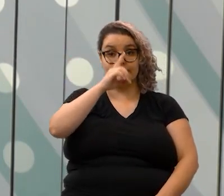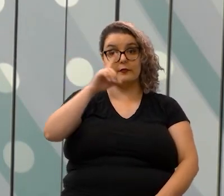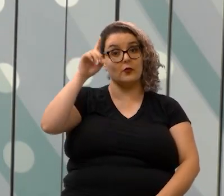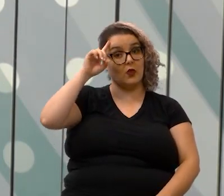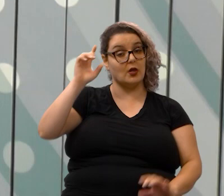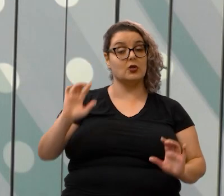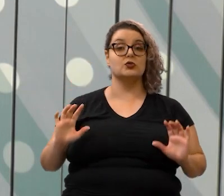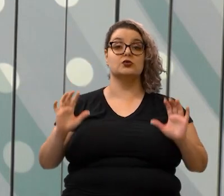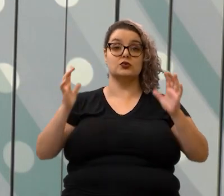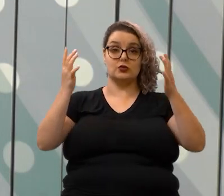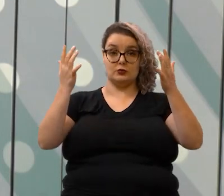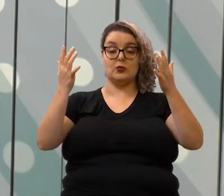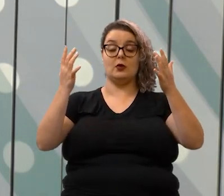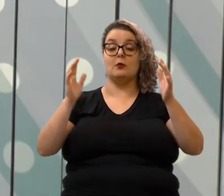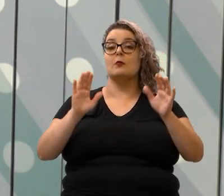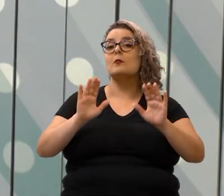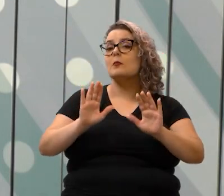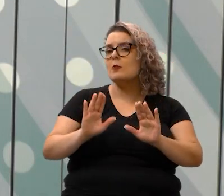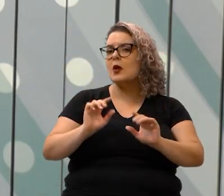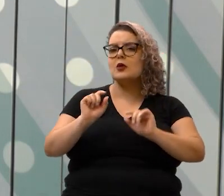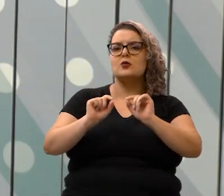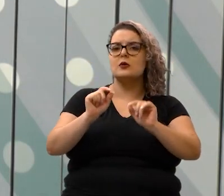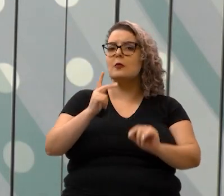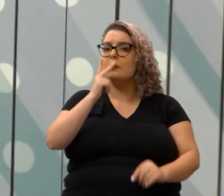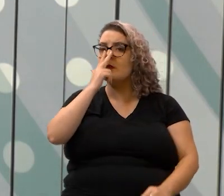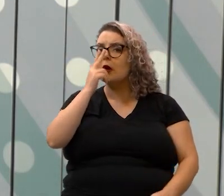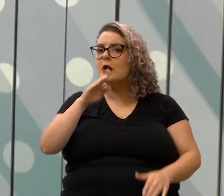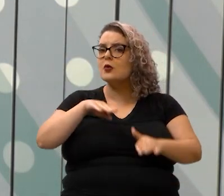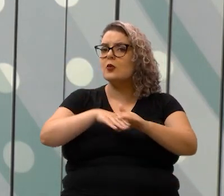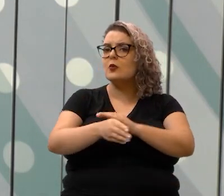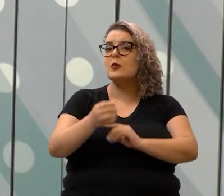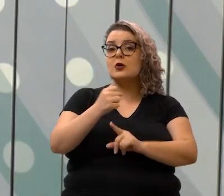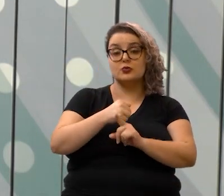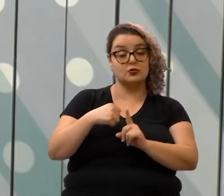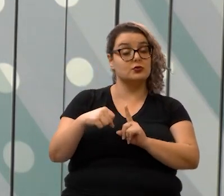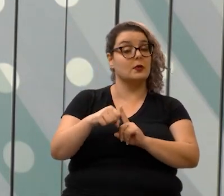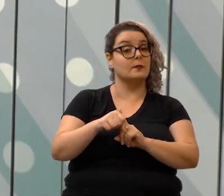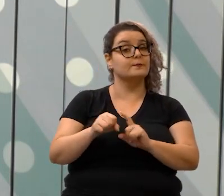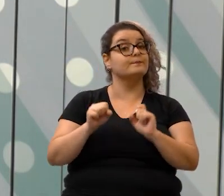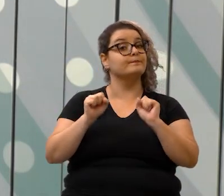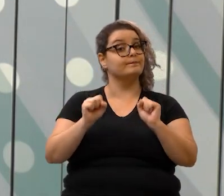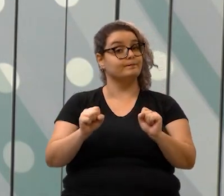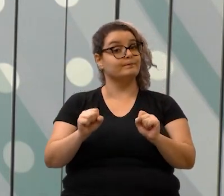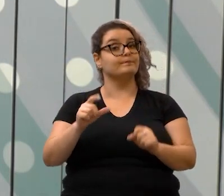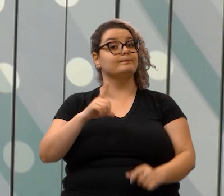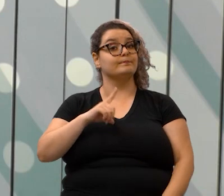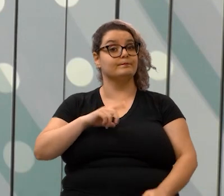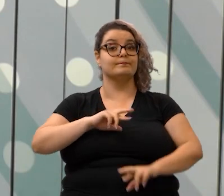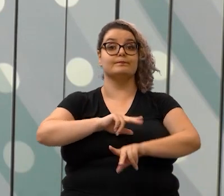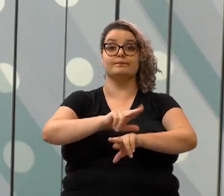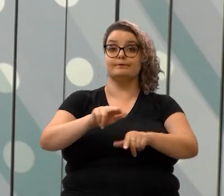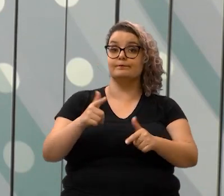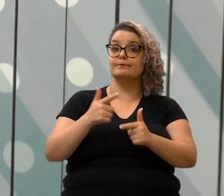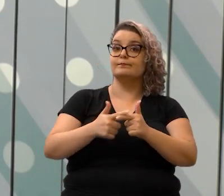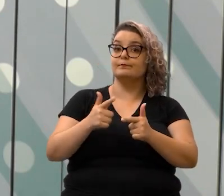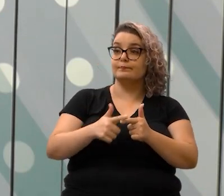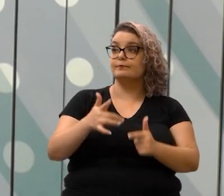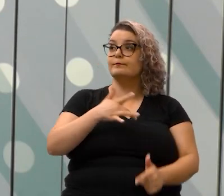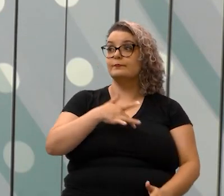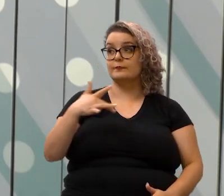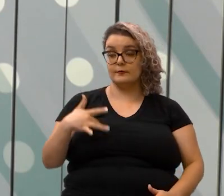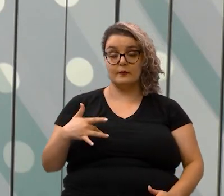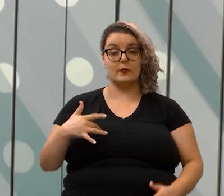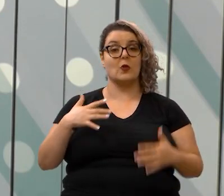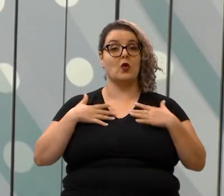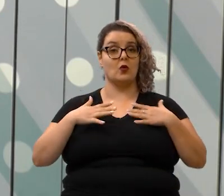em datas comemorativas. Mas o que pode parecer um hábito social pode acarretar inúmeros problemas de